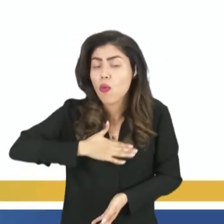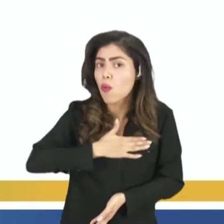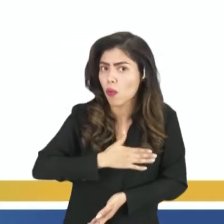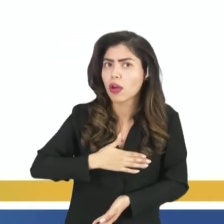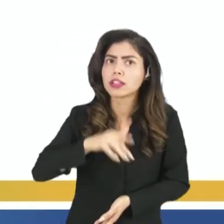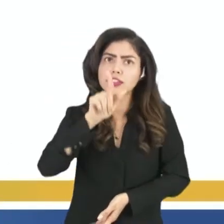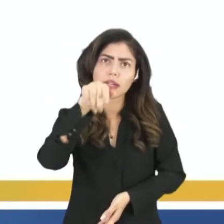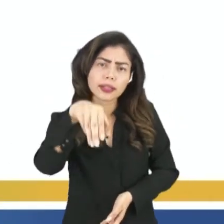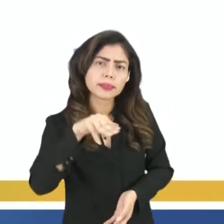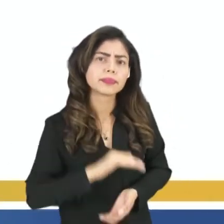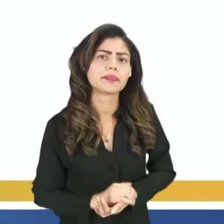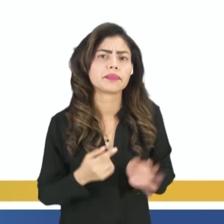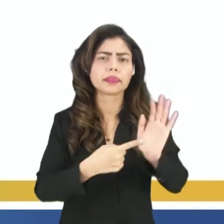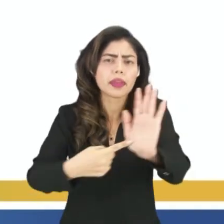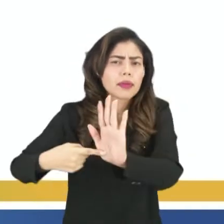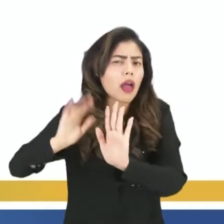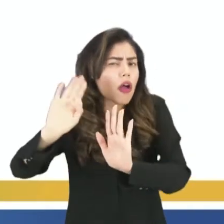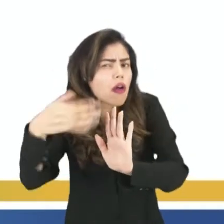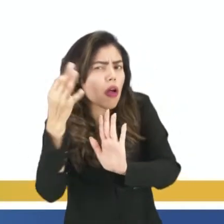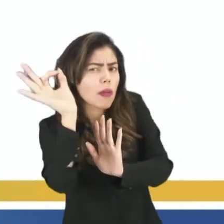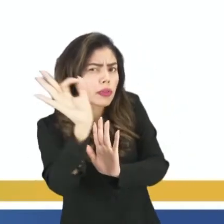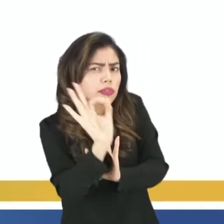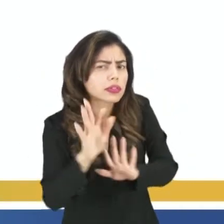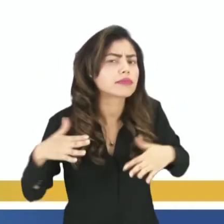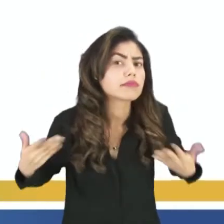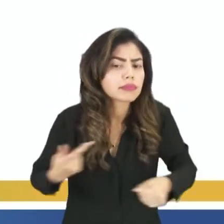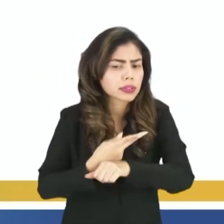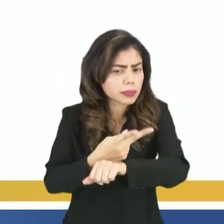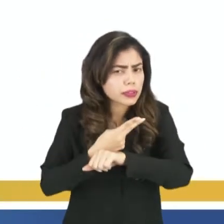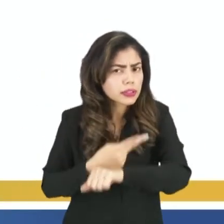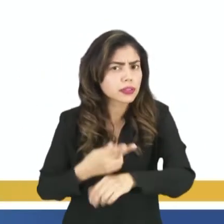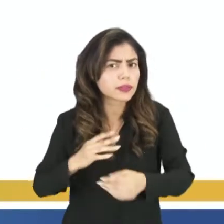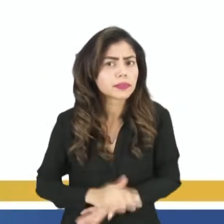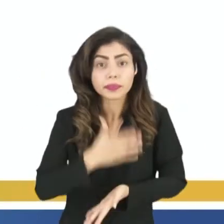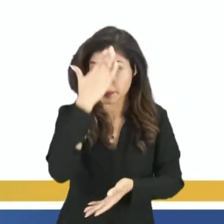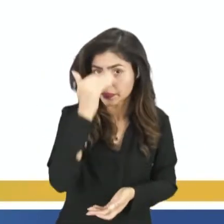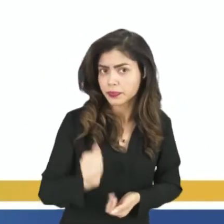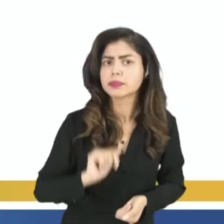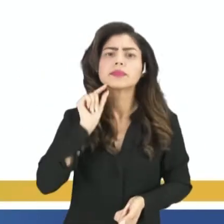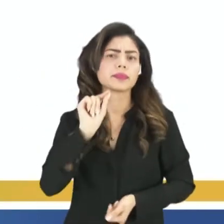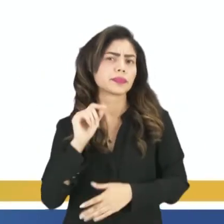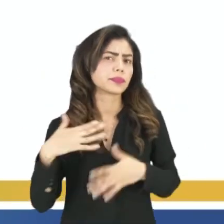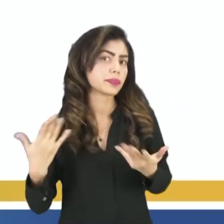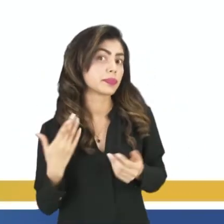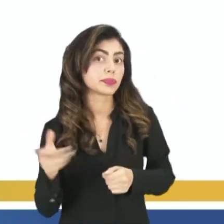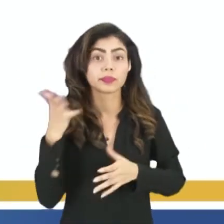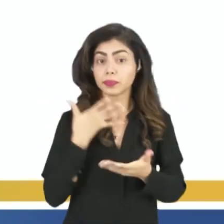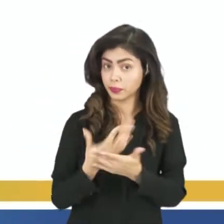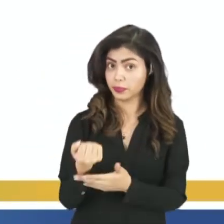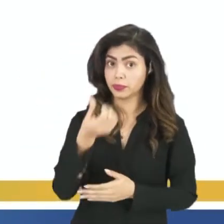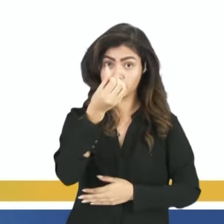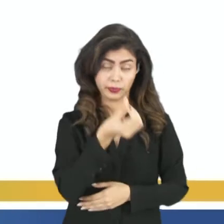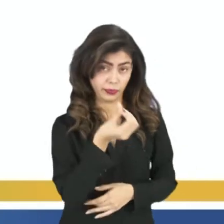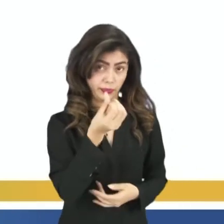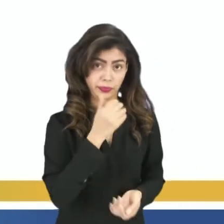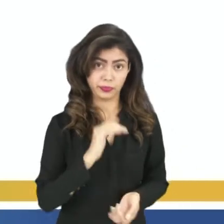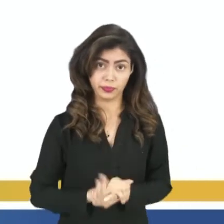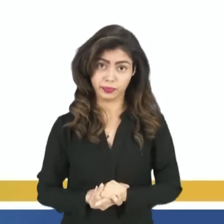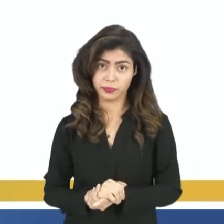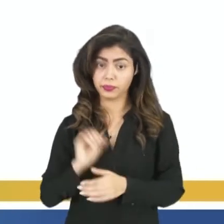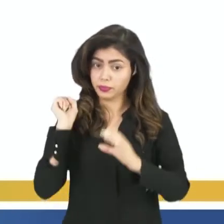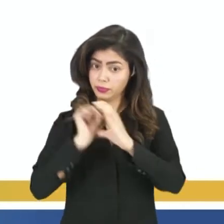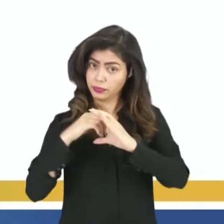de GM representam quantos por cento aí nessa pesquisa? Para sabermos sobre isso, vamos pegar os 6, que é